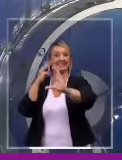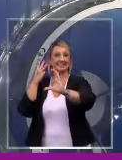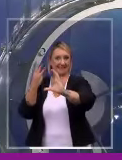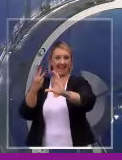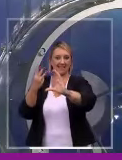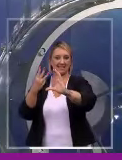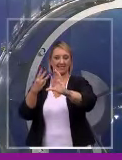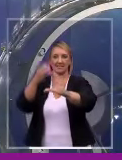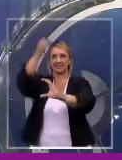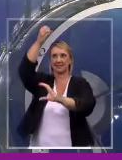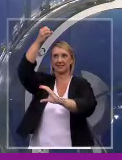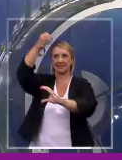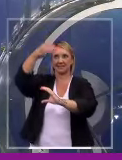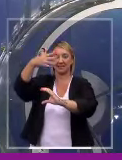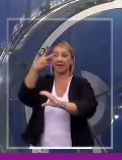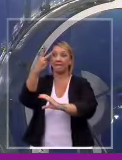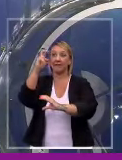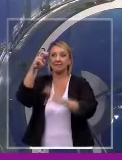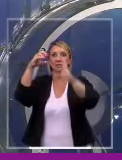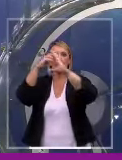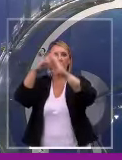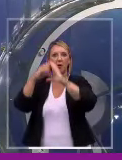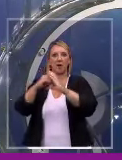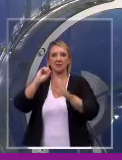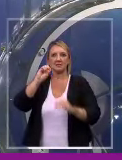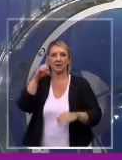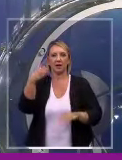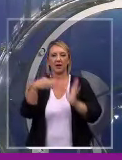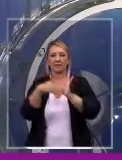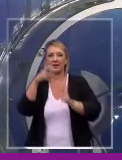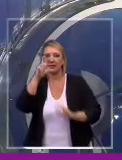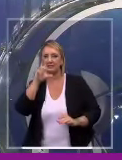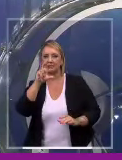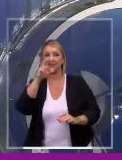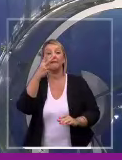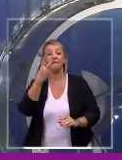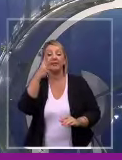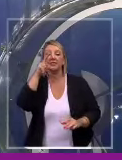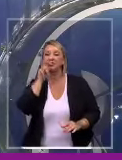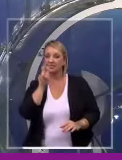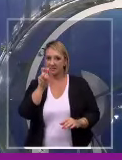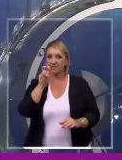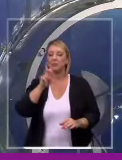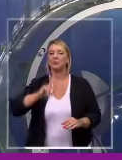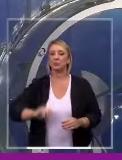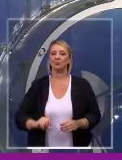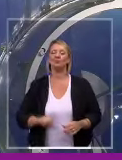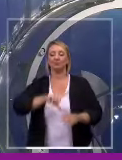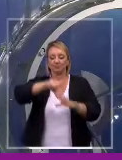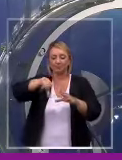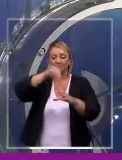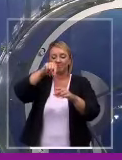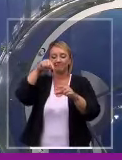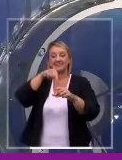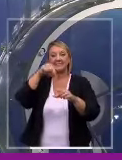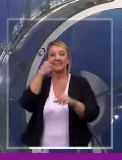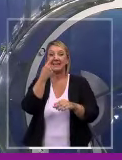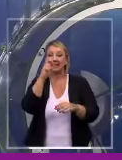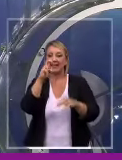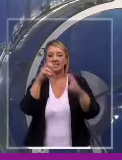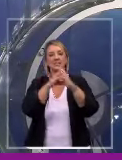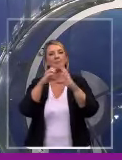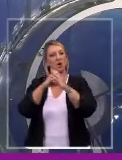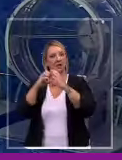3 estão ali posicionadas 25 bolas numeradas de 01 a 25, dos quais serão sorteados